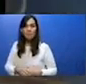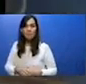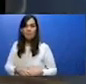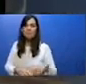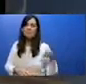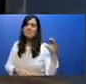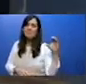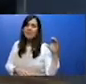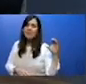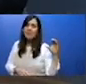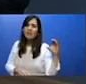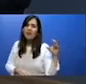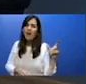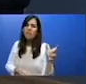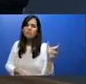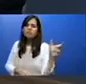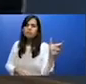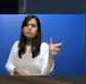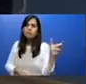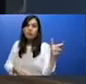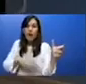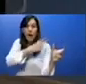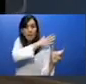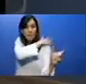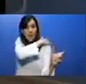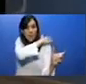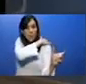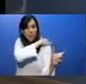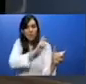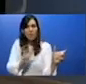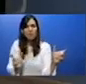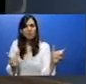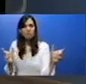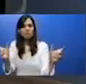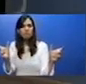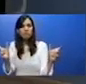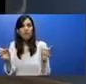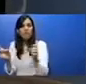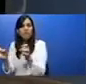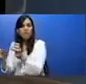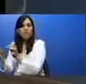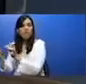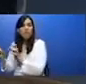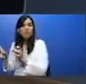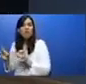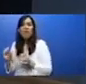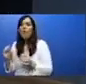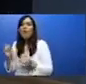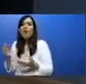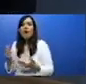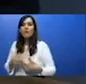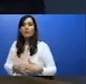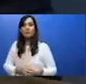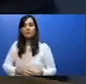Camelos ou camelos, tá? Vamos ver. Será que os